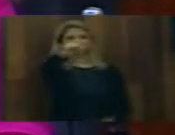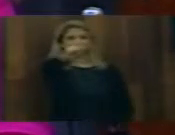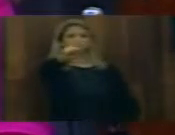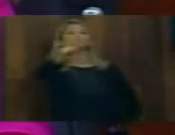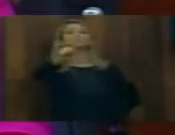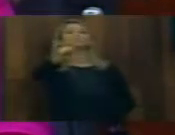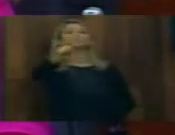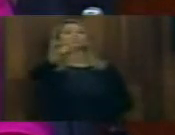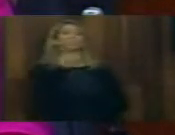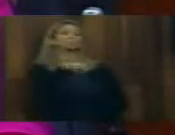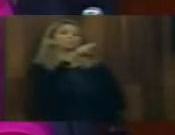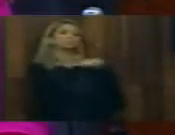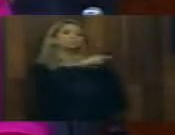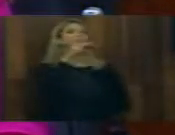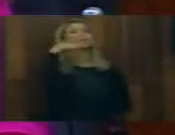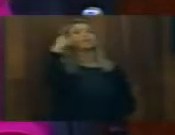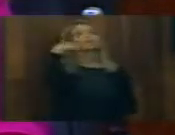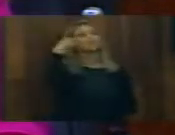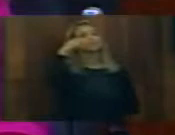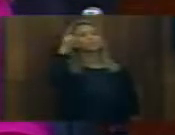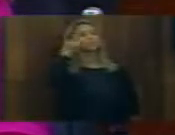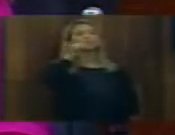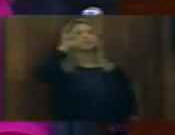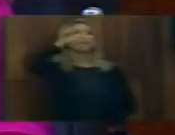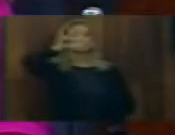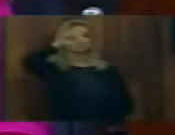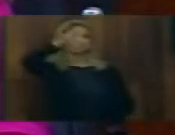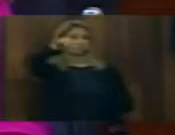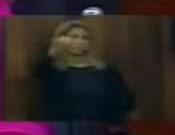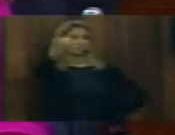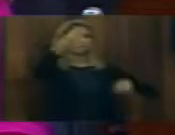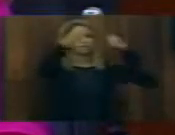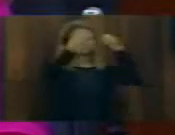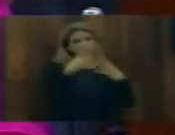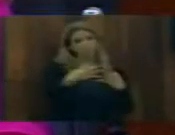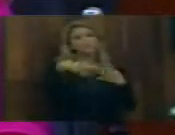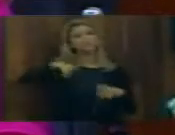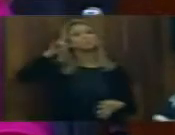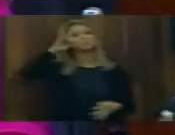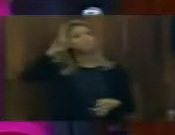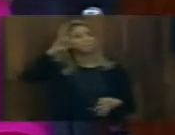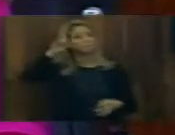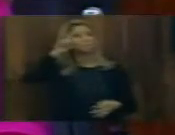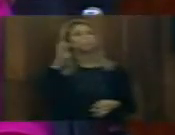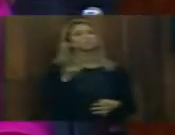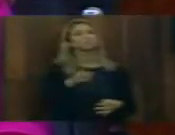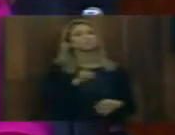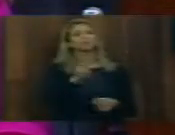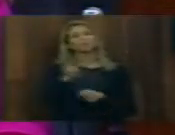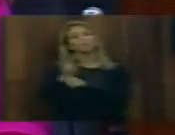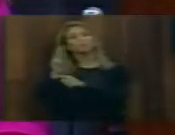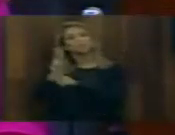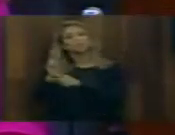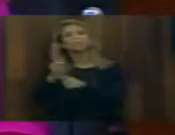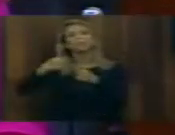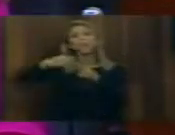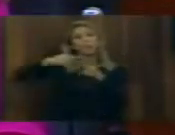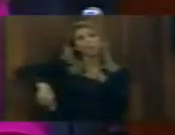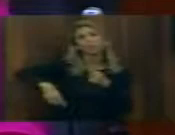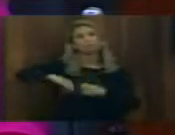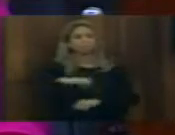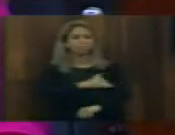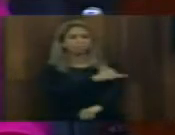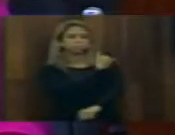de autoria da vereadora Letícia dos Santos Jota, que institui a Semana Municipal de Prevenção e Combate à Obesidade e da